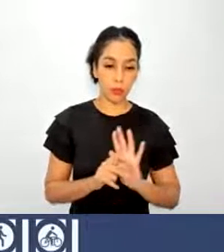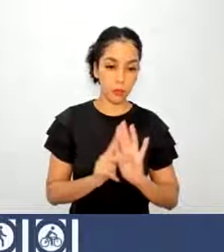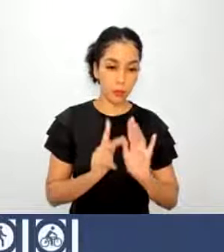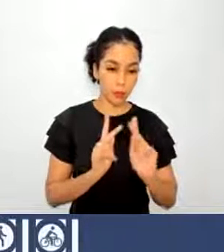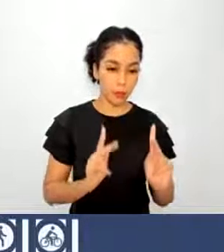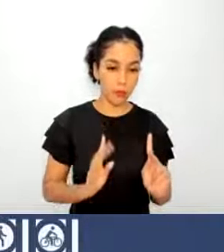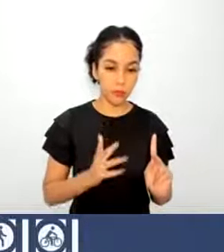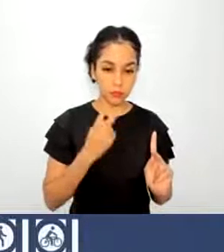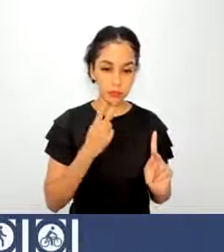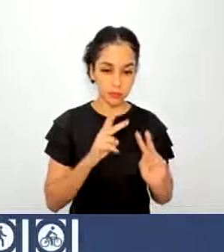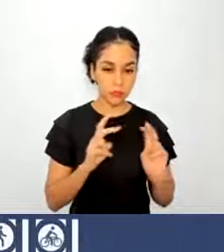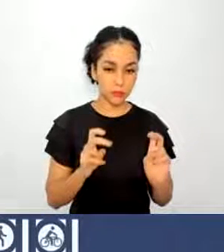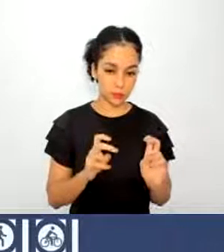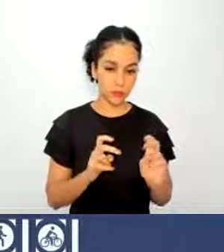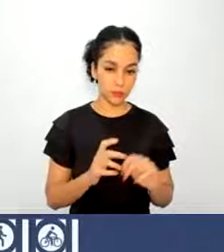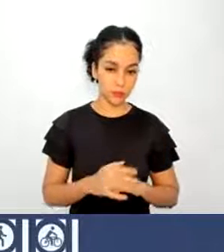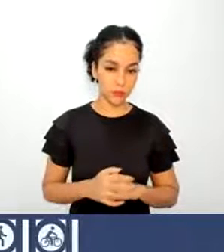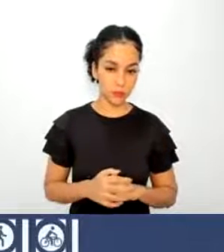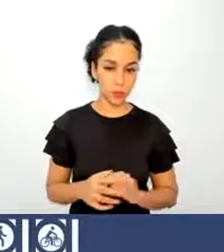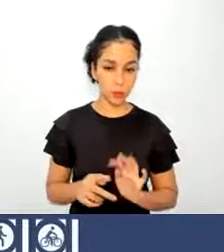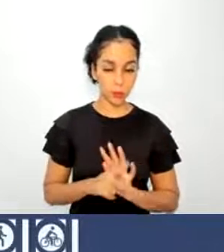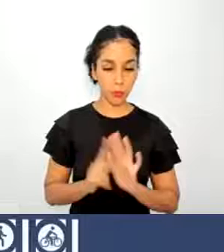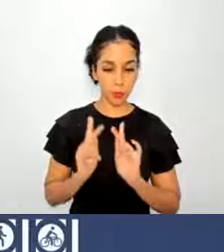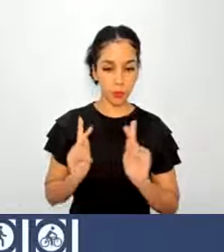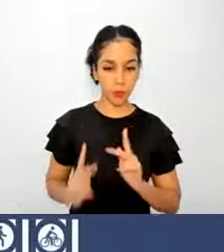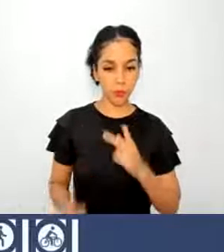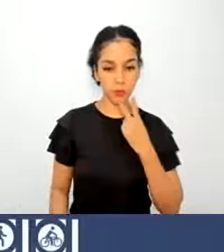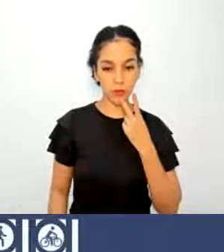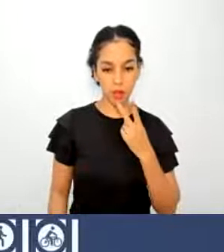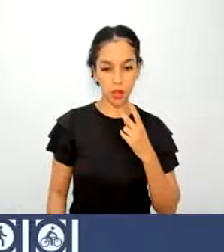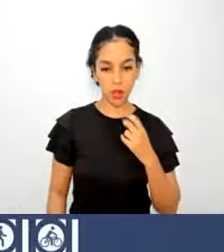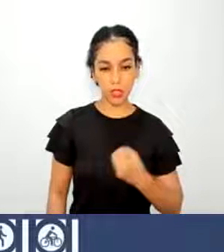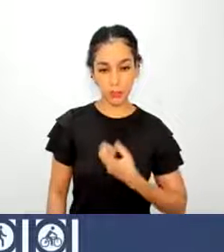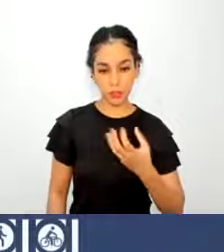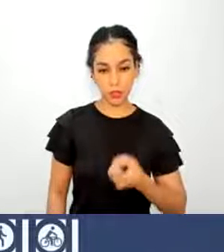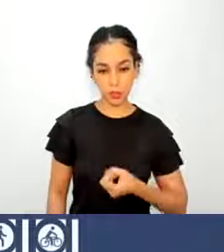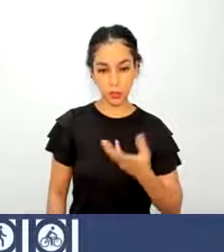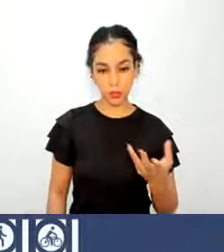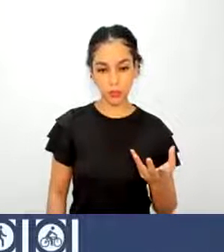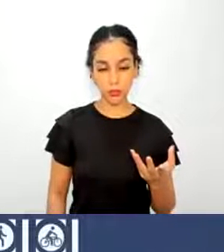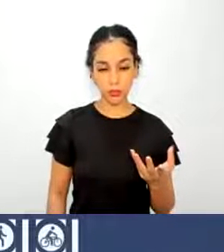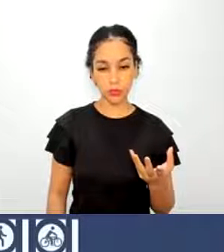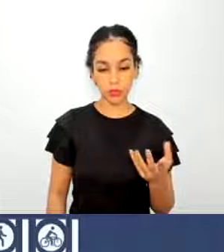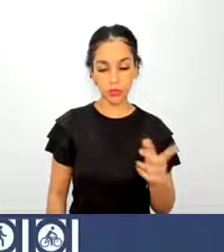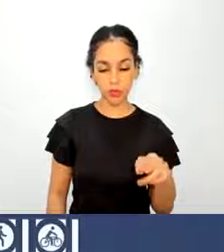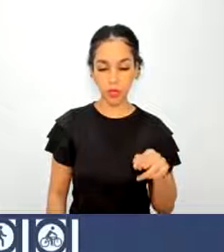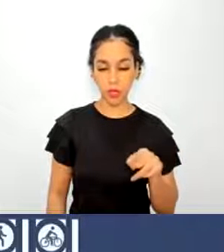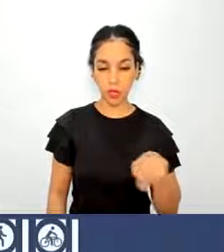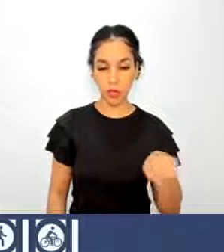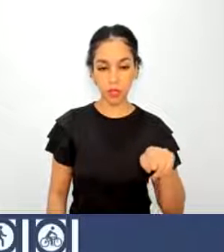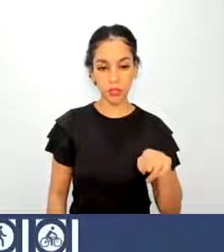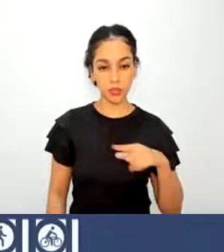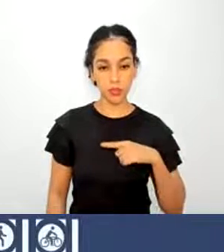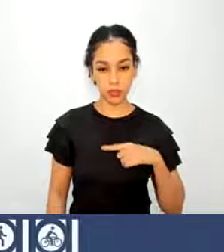de acupuntura, né? O próprio programa Centro Aberto usa essa expressão. Sim. Que certamente eles se basearam no